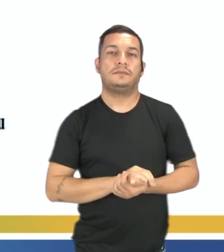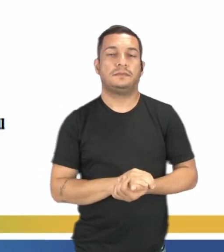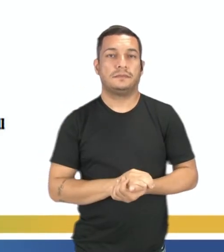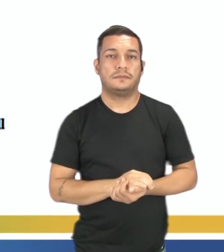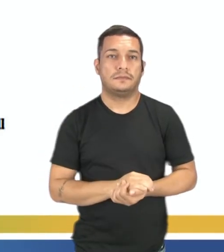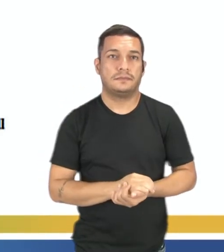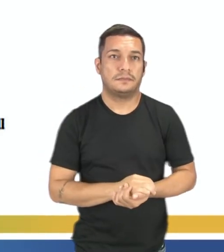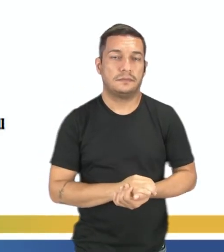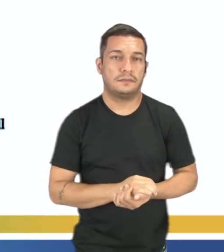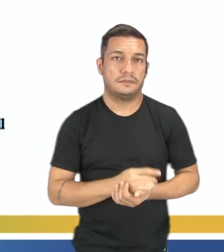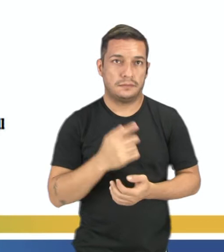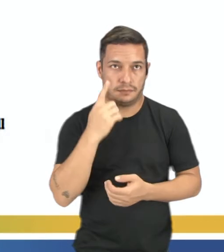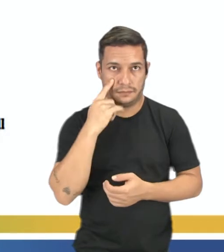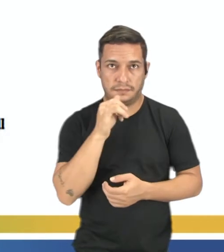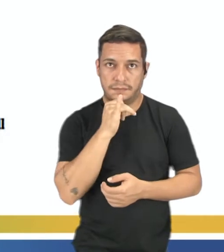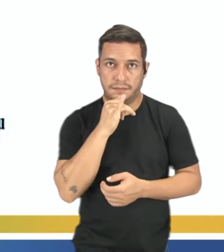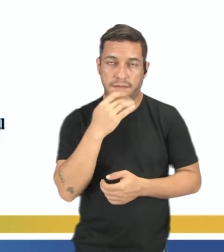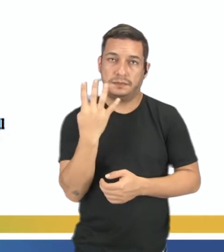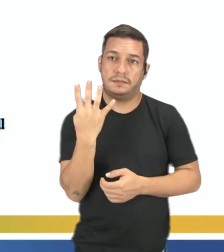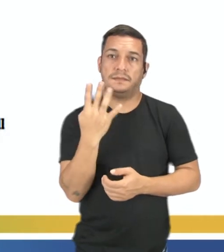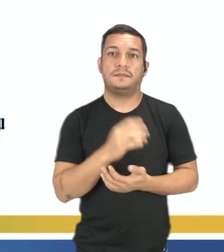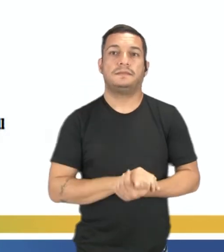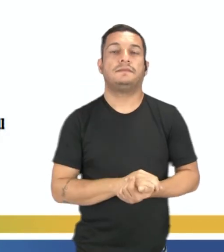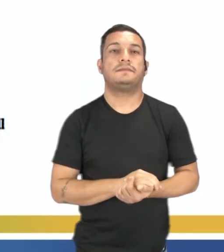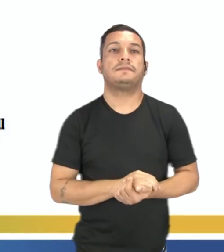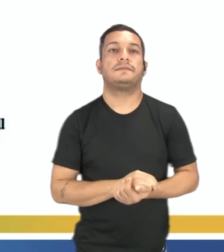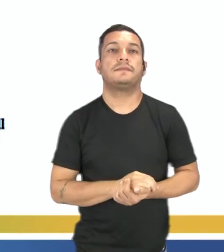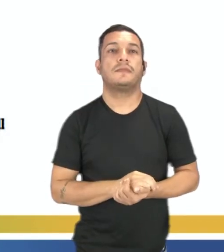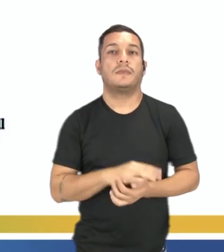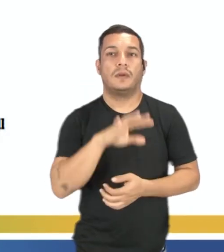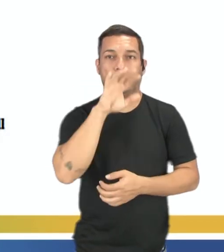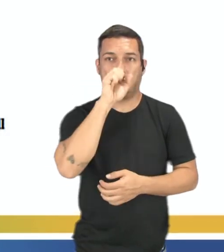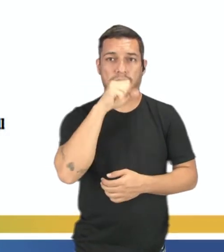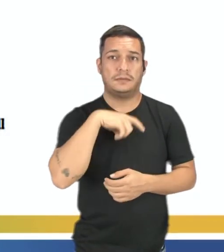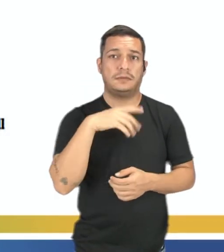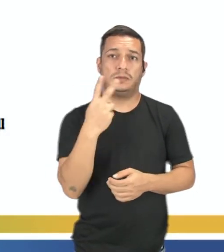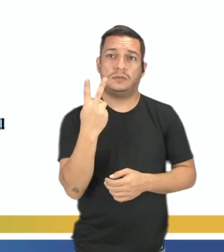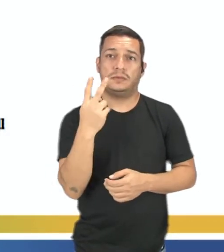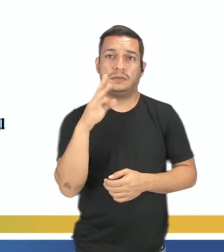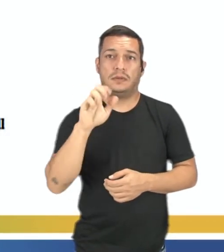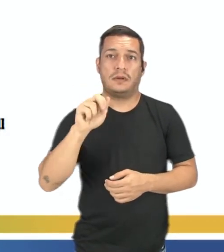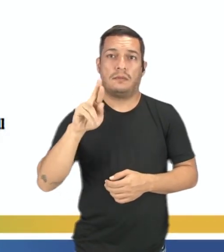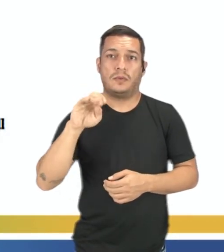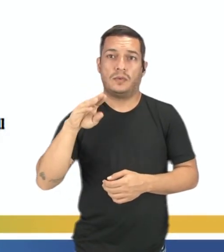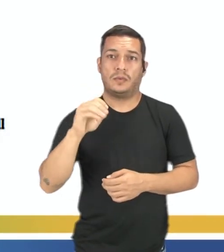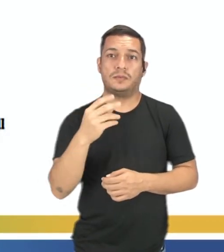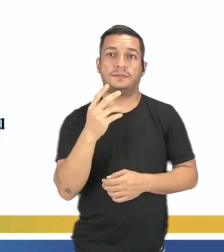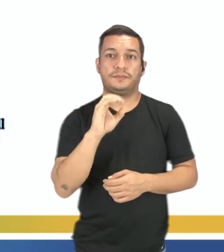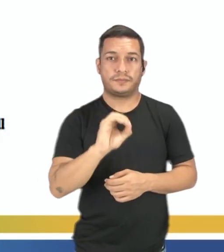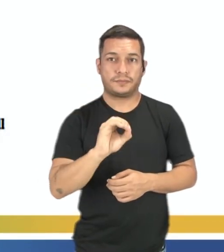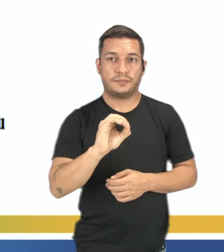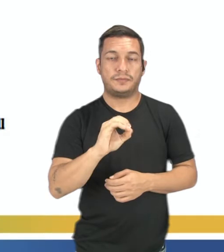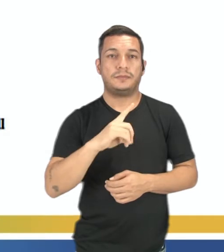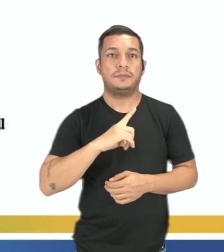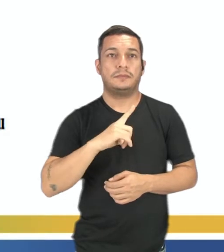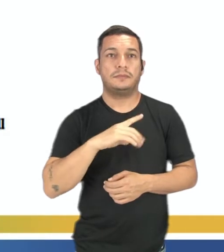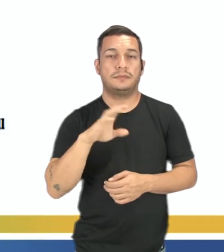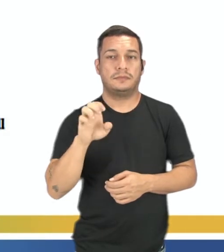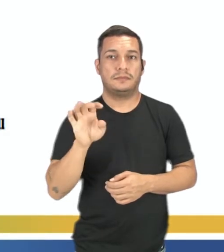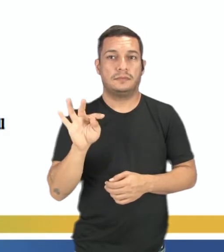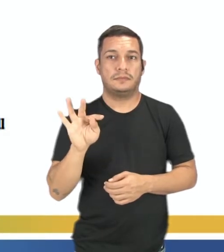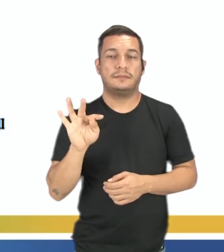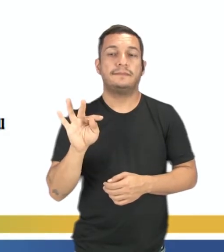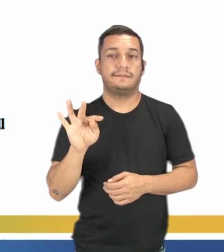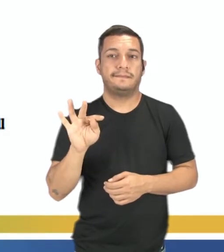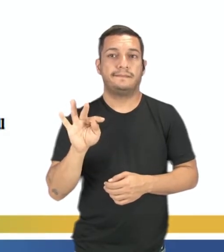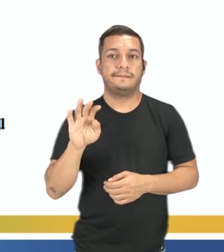propano tá vamos para o nosso exemplo quatro o oxigênio está entre dois carbonos tá então eu tenho um é